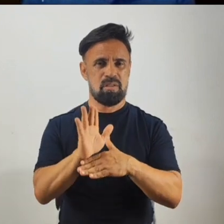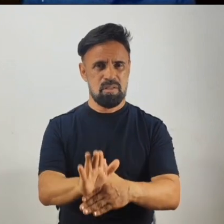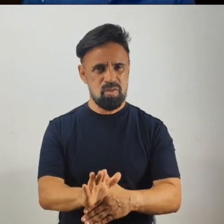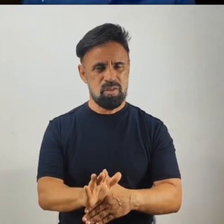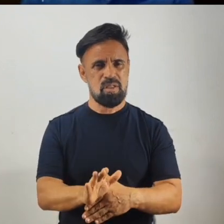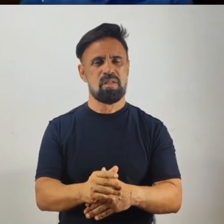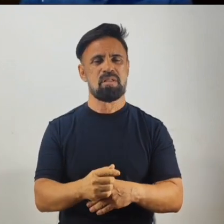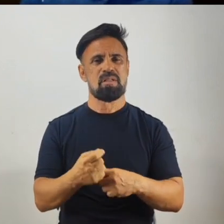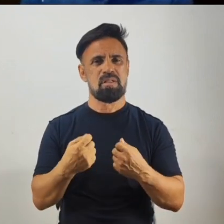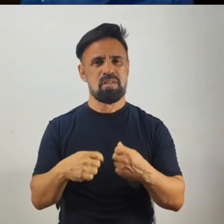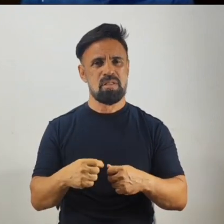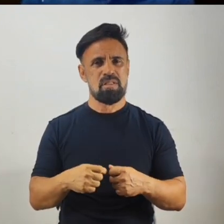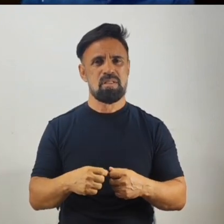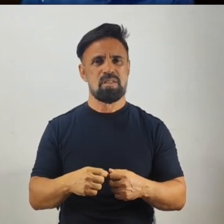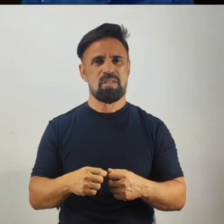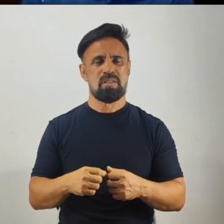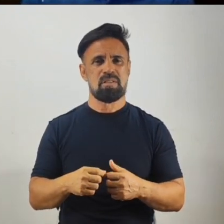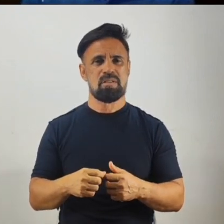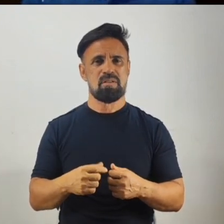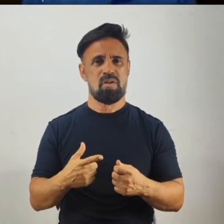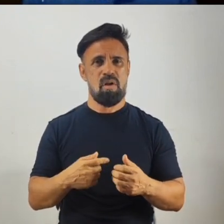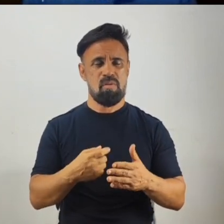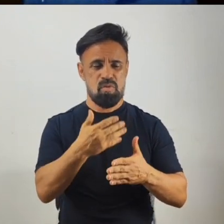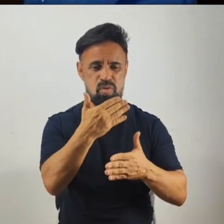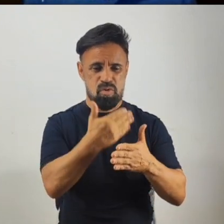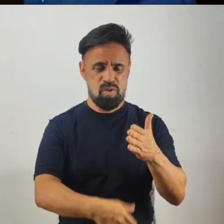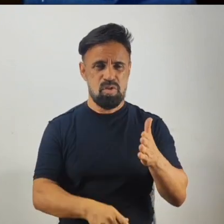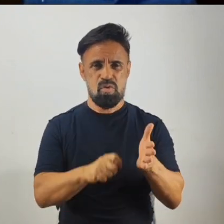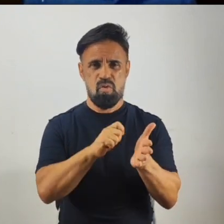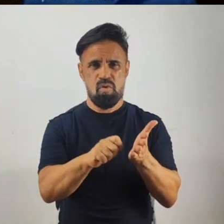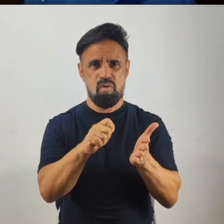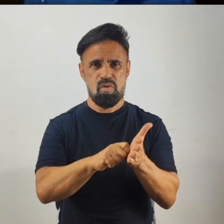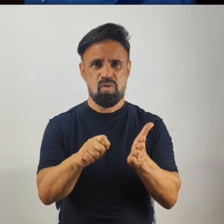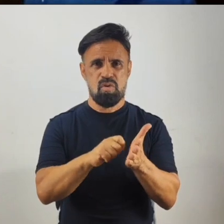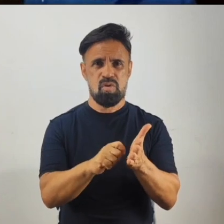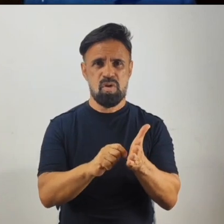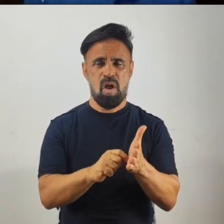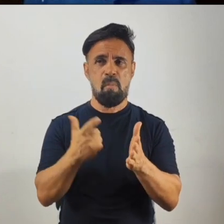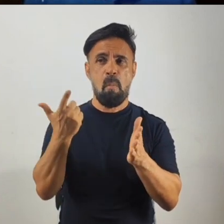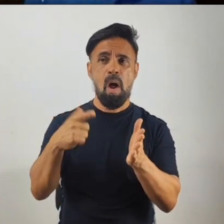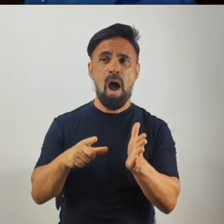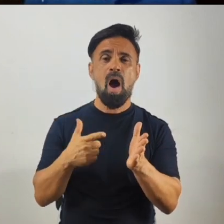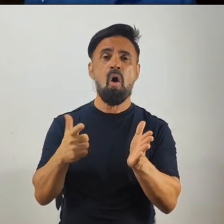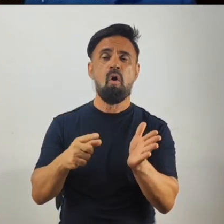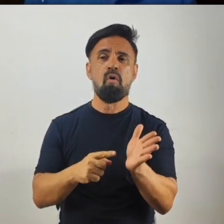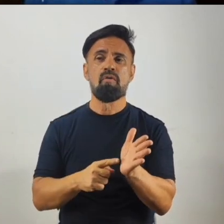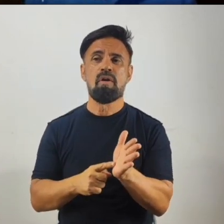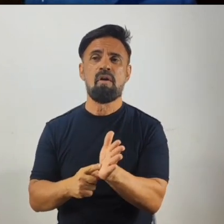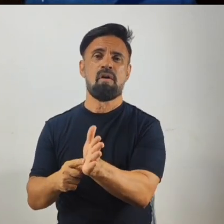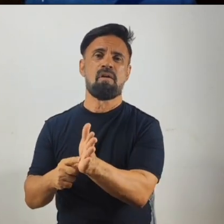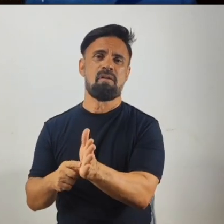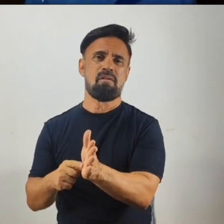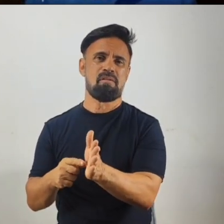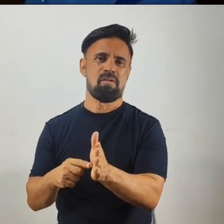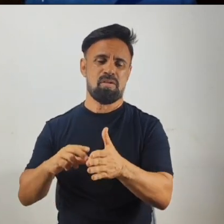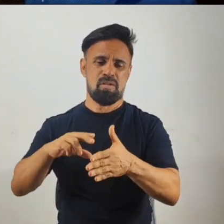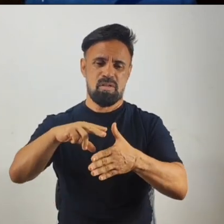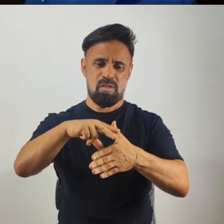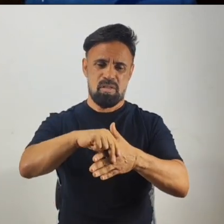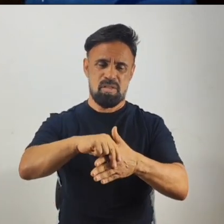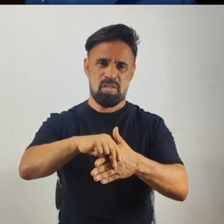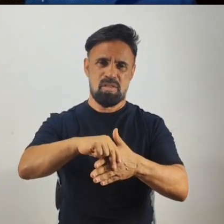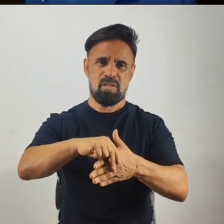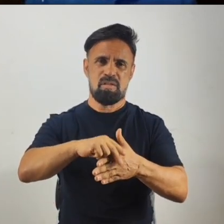do profissional assistente, que deve passar a integrar o prontuário no destino,